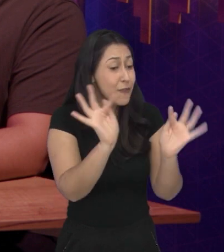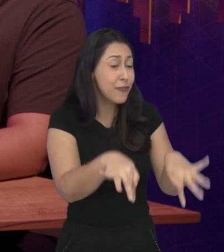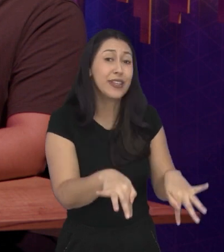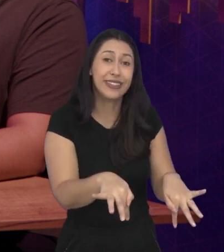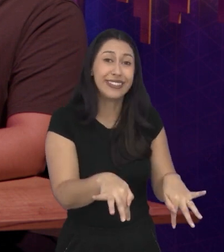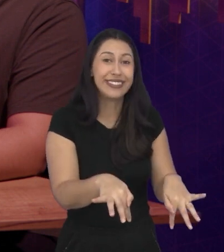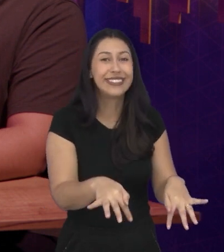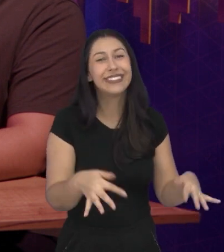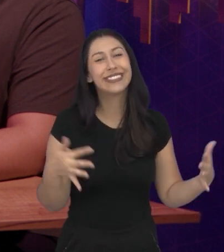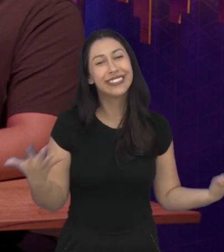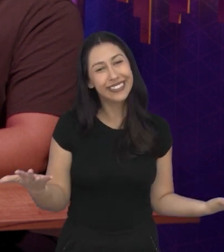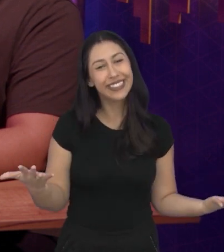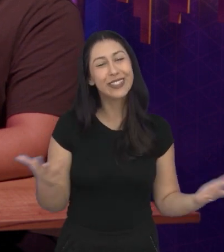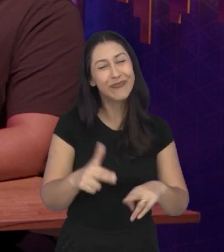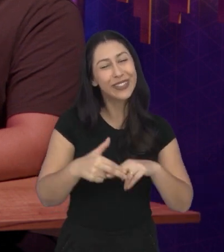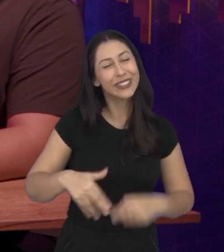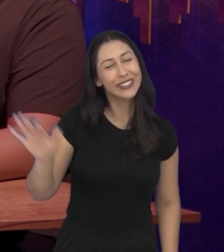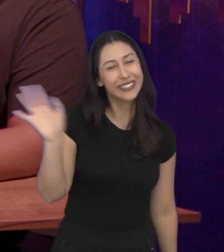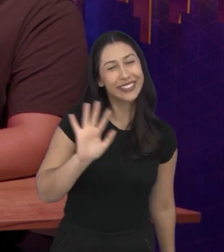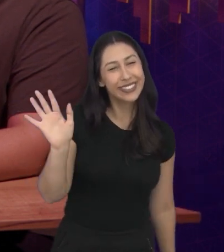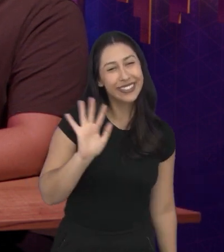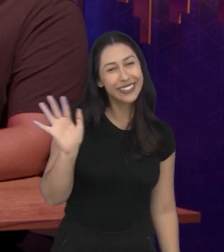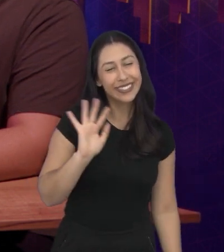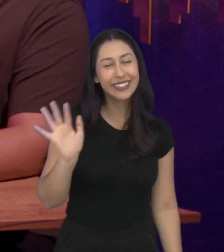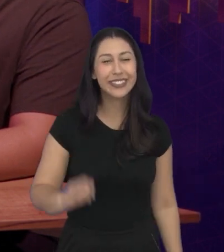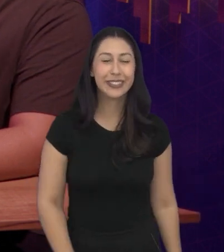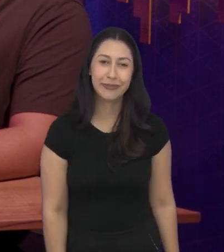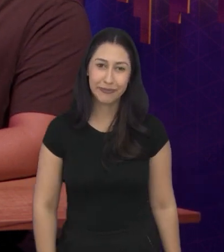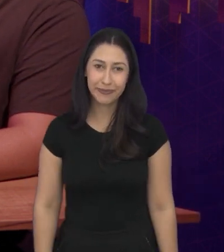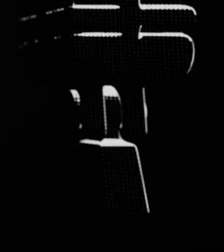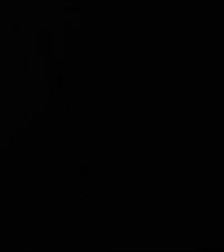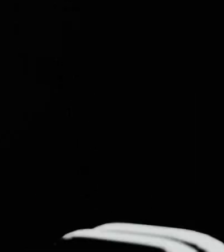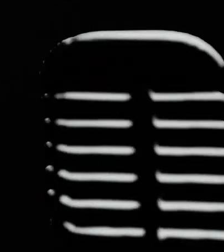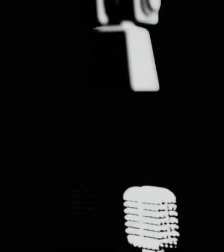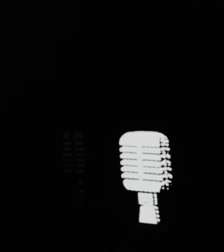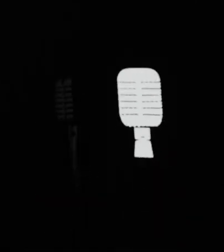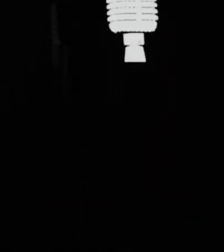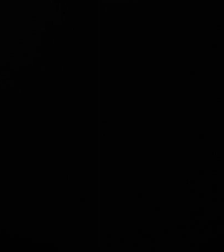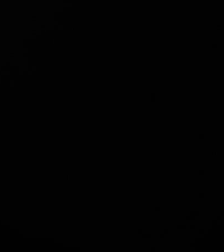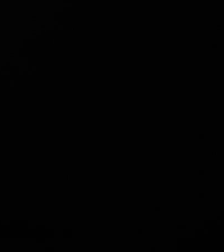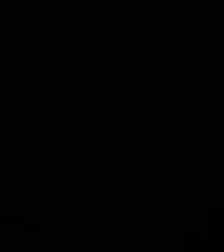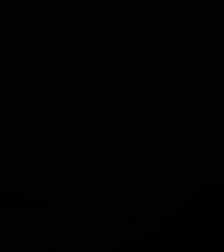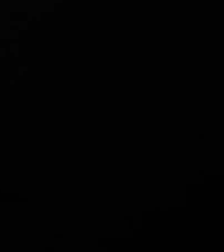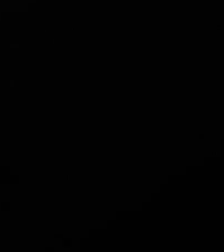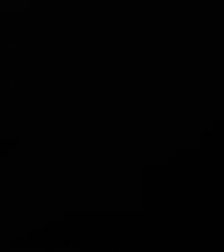acabar. Se tivesse, a gente ia continuar mais um pouco. Mas, gente, até o próximo episódio.